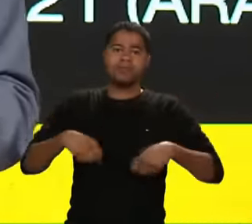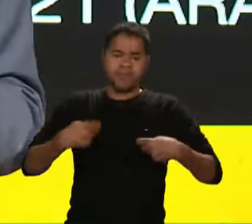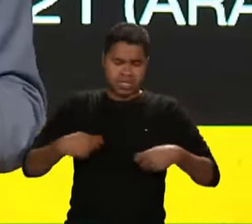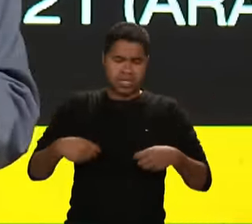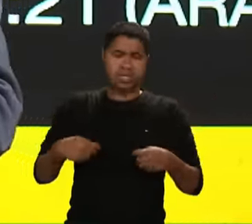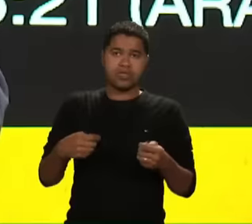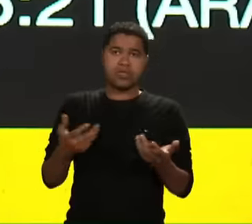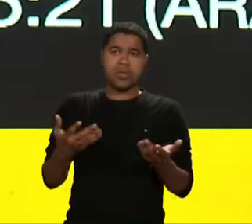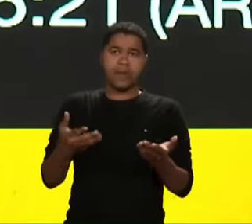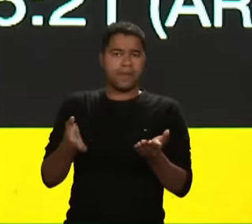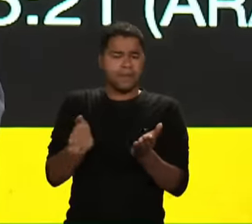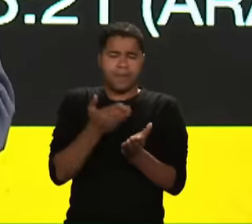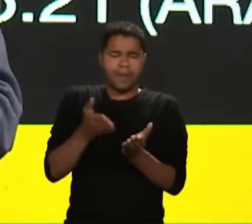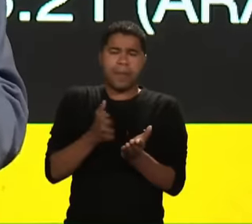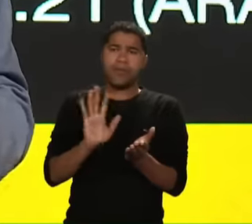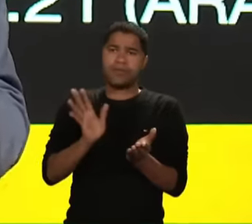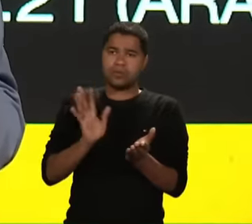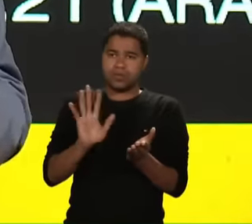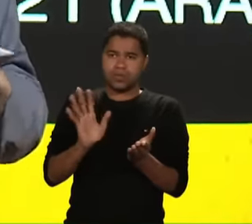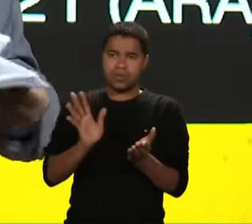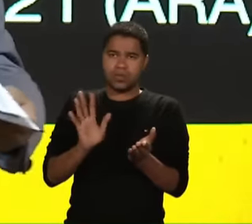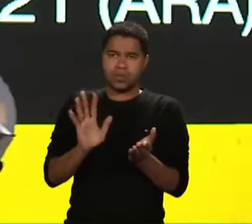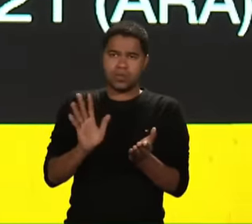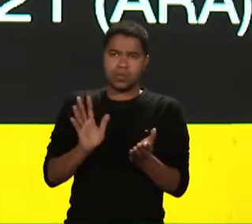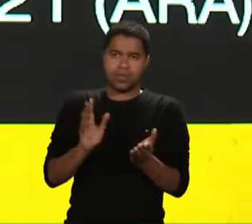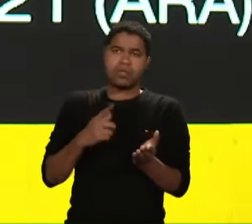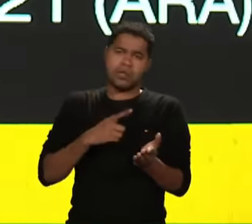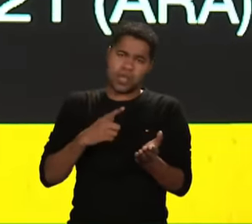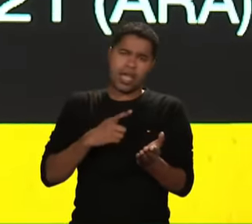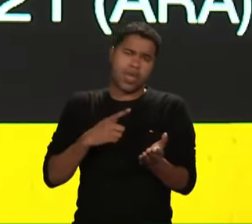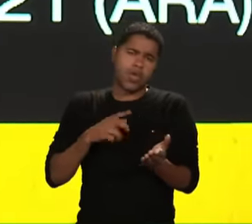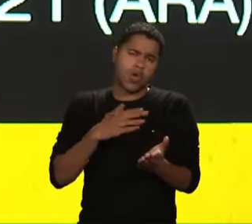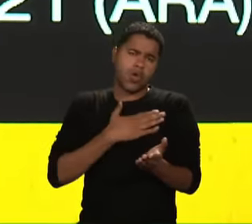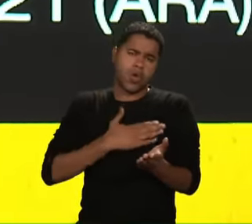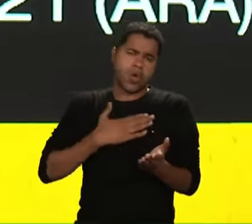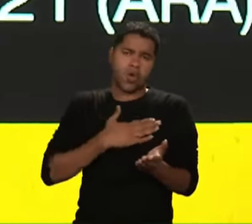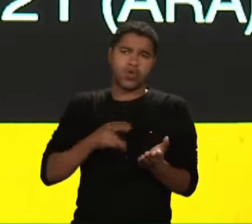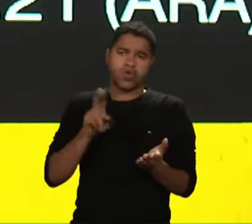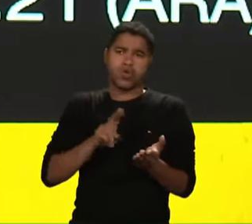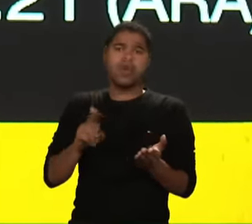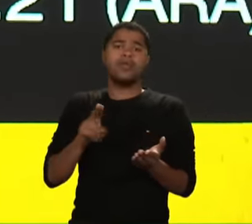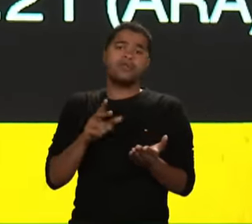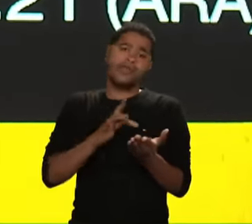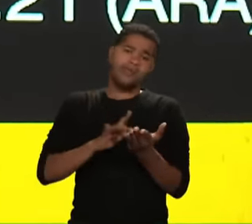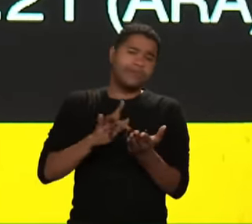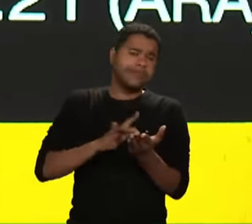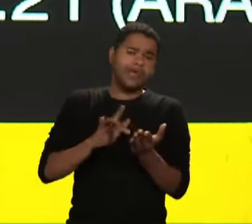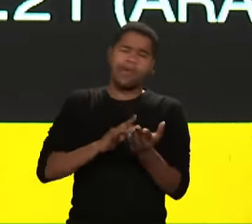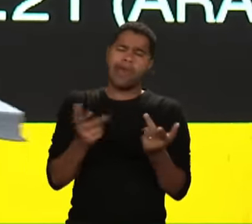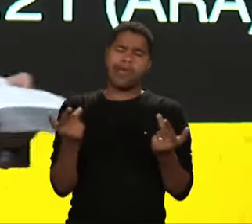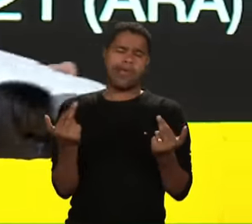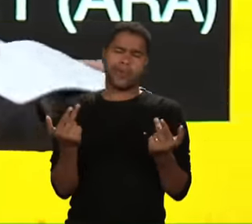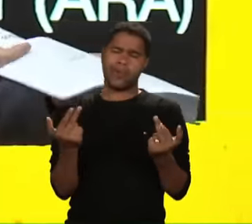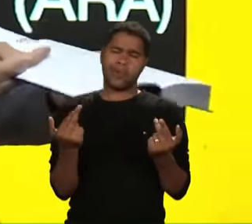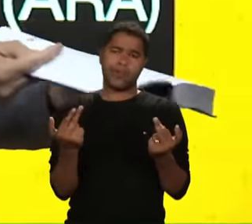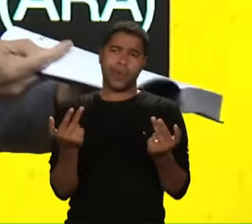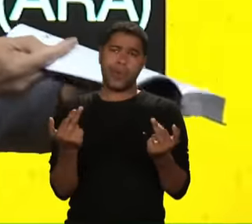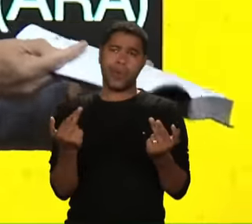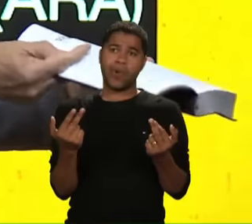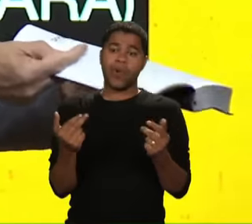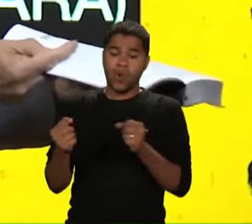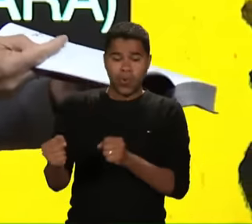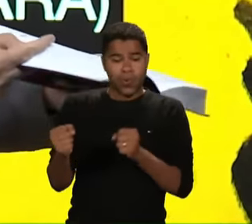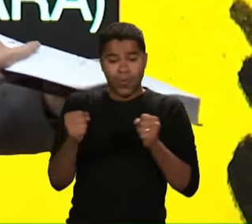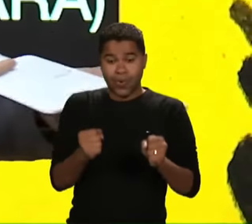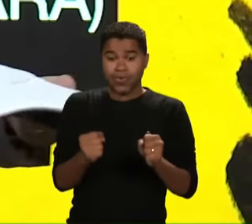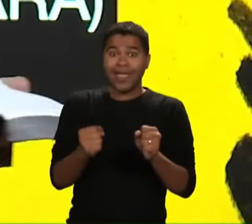de papel igual a minha, não, eu sou das antigas que tem, hoje usa-se no celular, é a mesma coisa, o poder